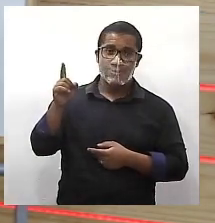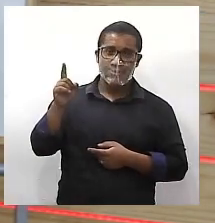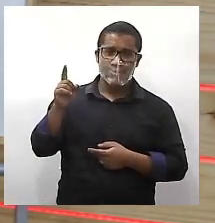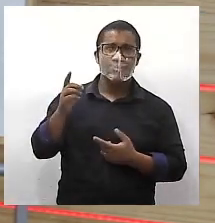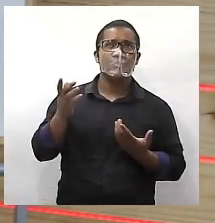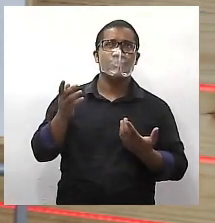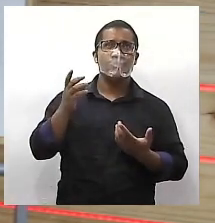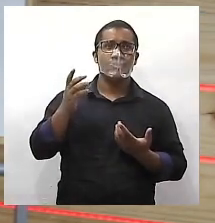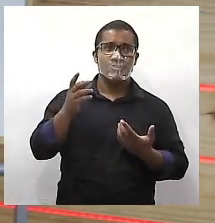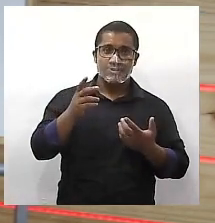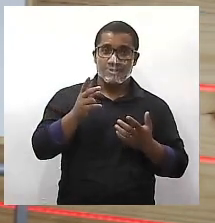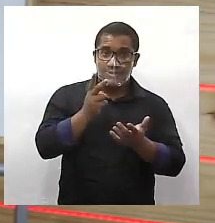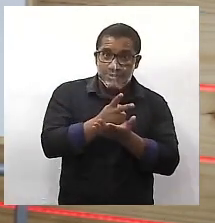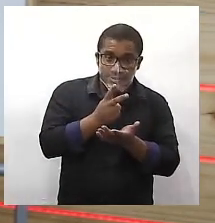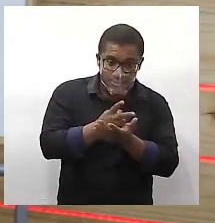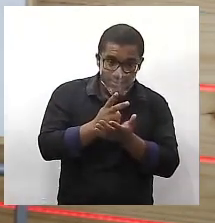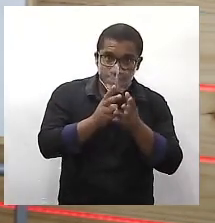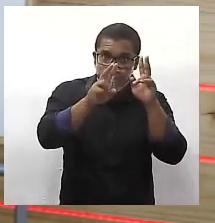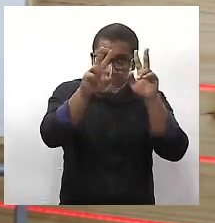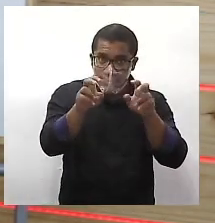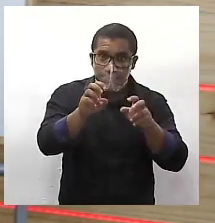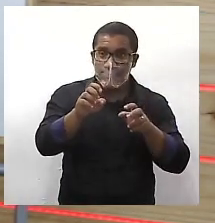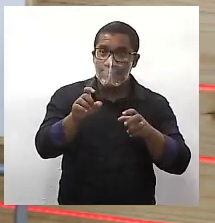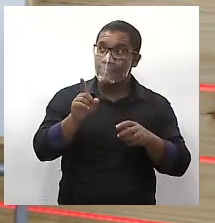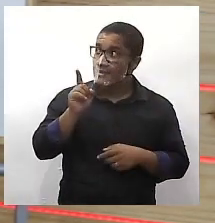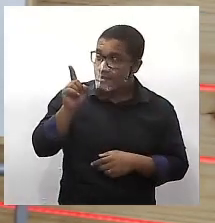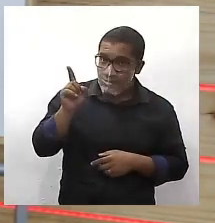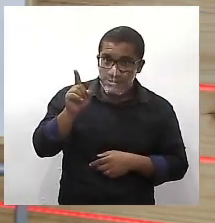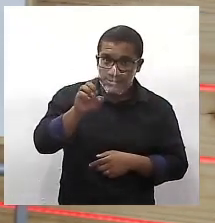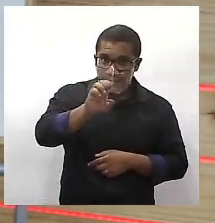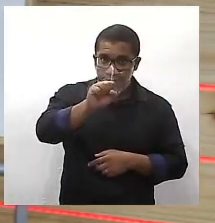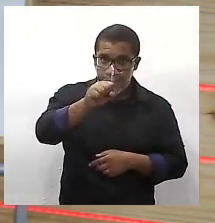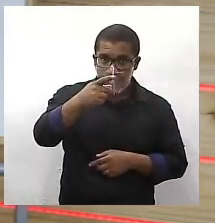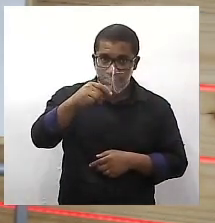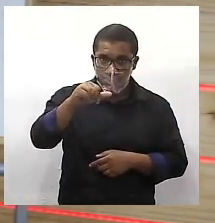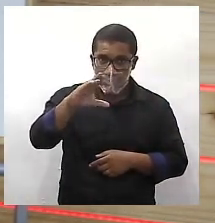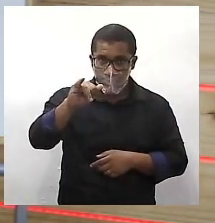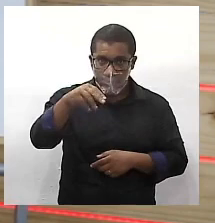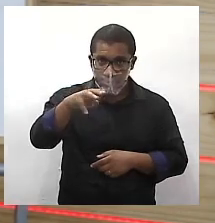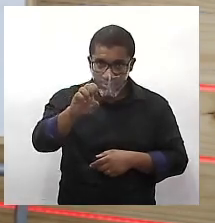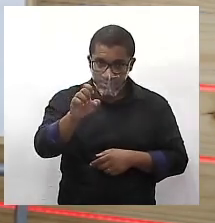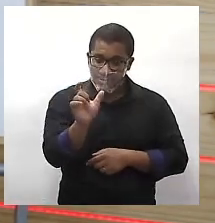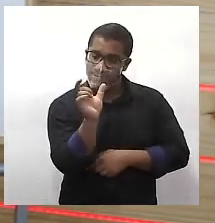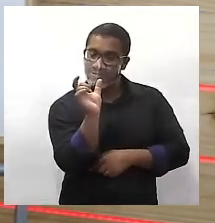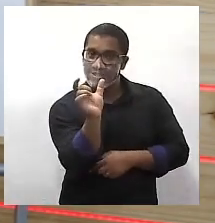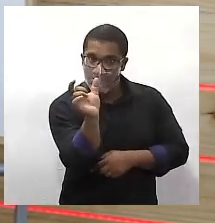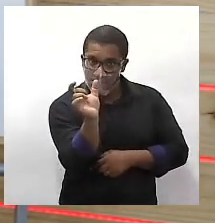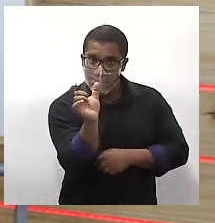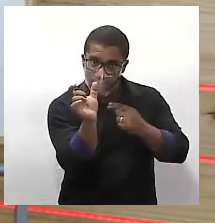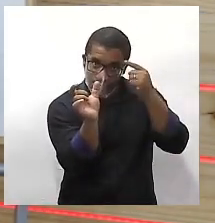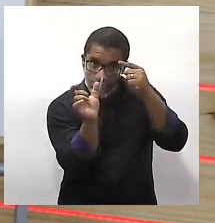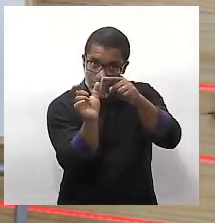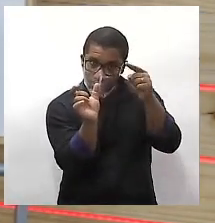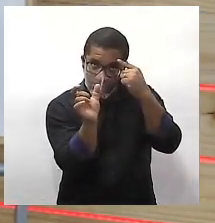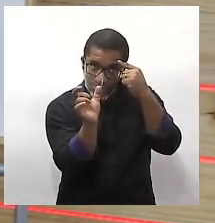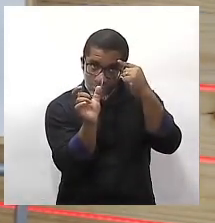assim, toda vez que a gente trabalha com espécime, toda vez que a gente cita esse termo espécime